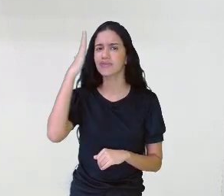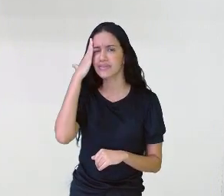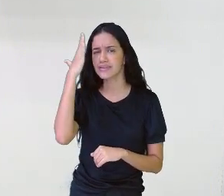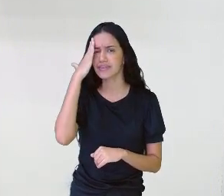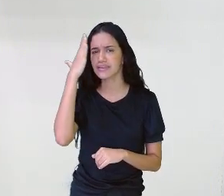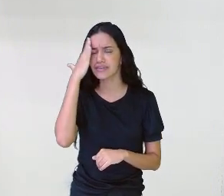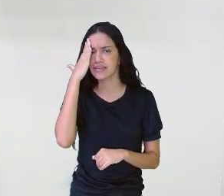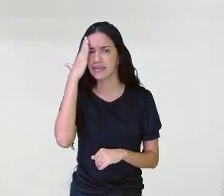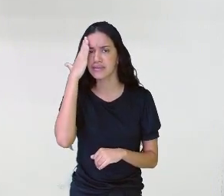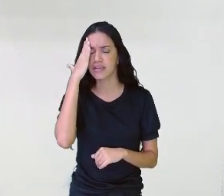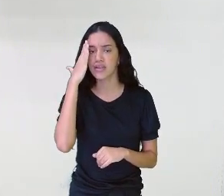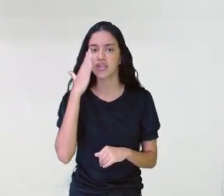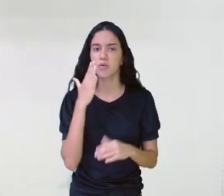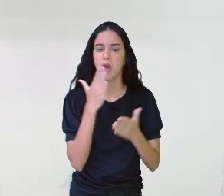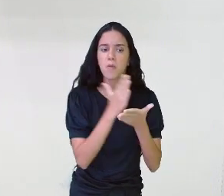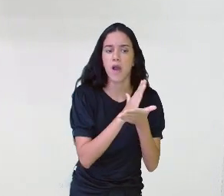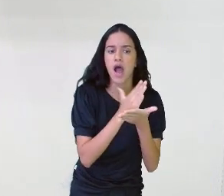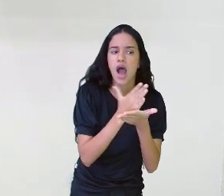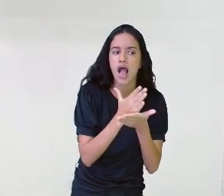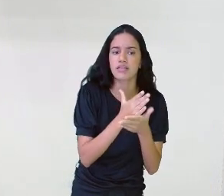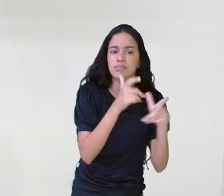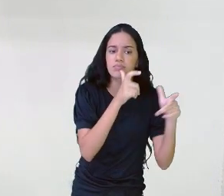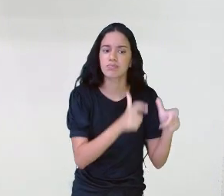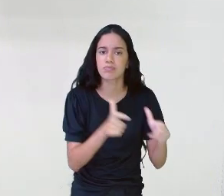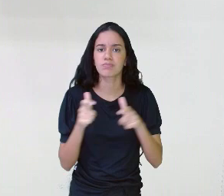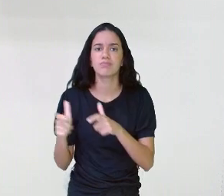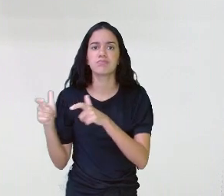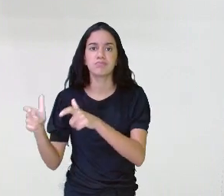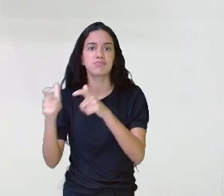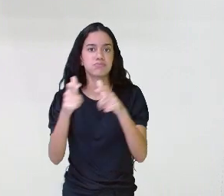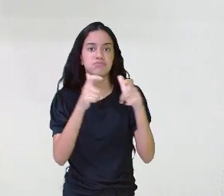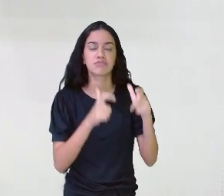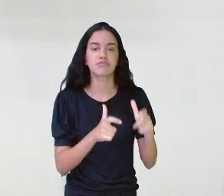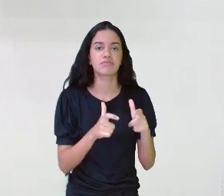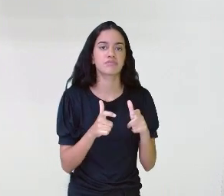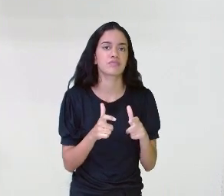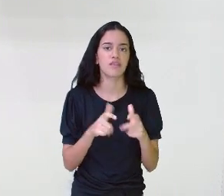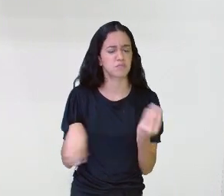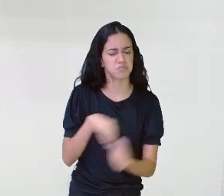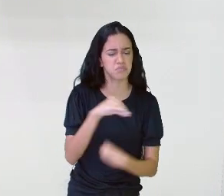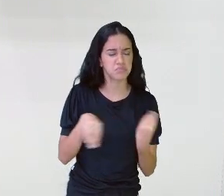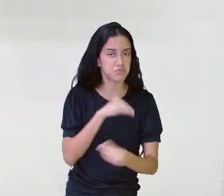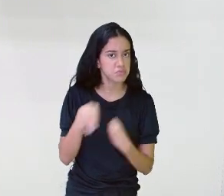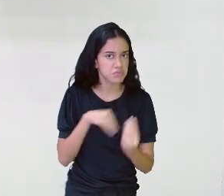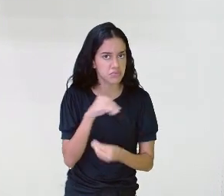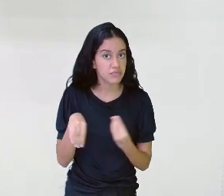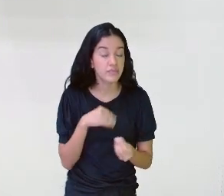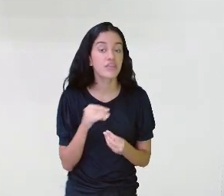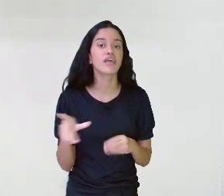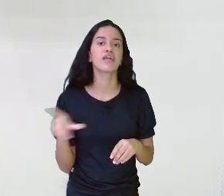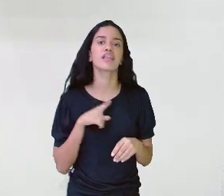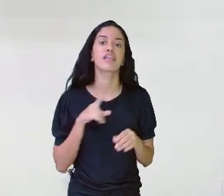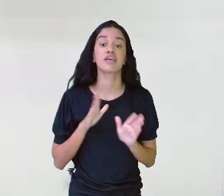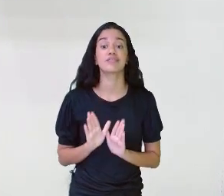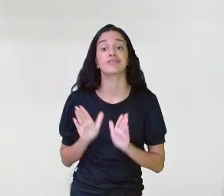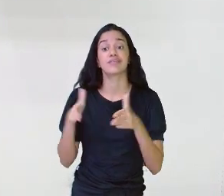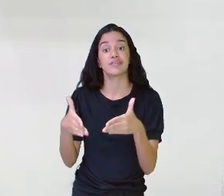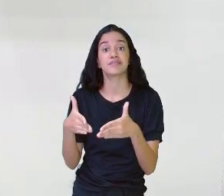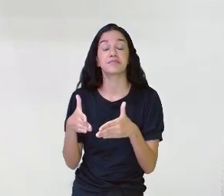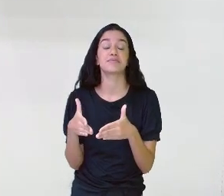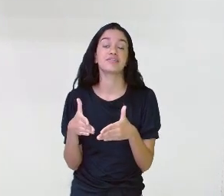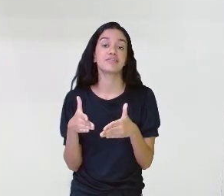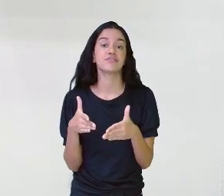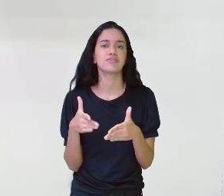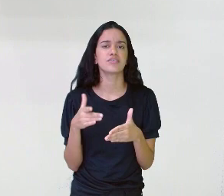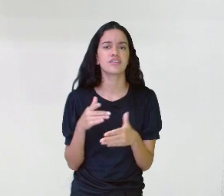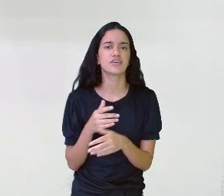que não é uma divisão aleatória. Existem aspectos específicos que fazem com